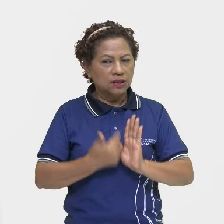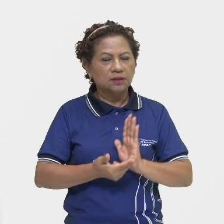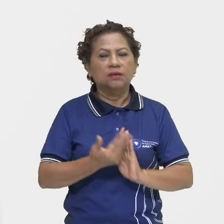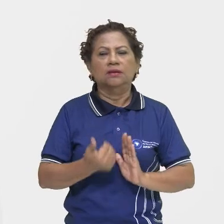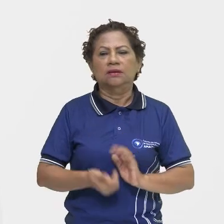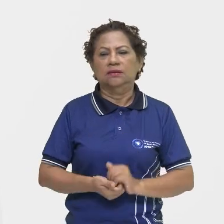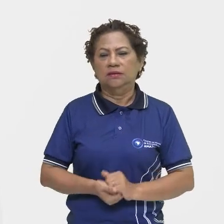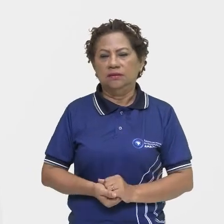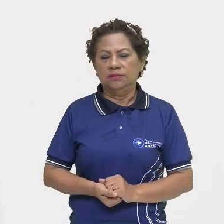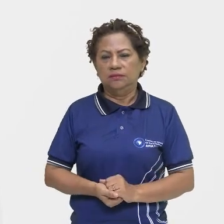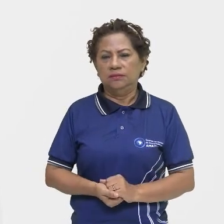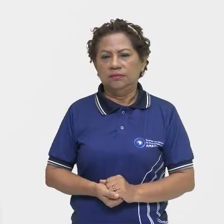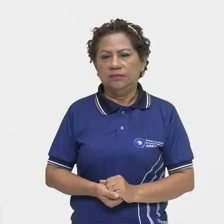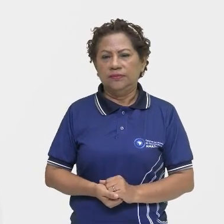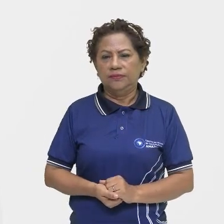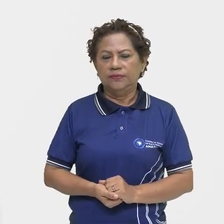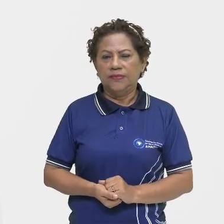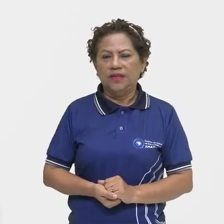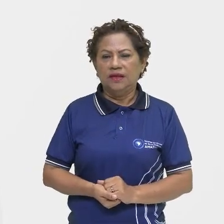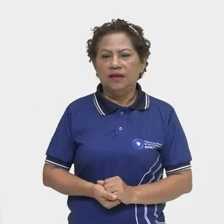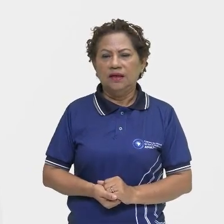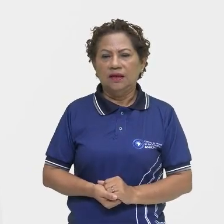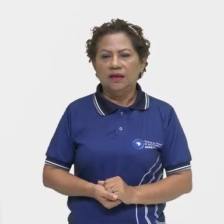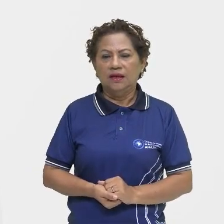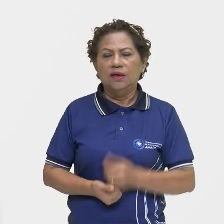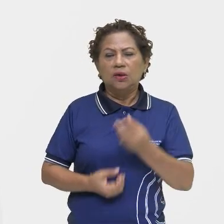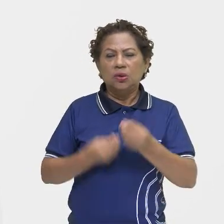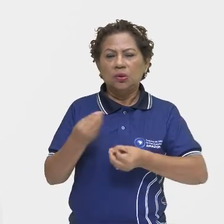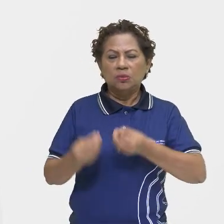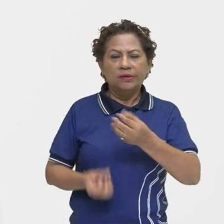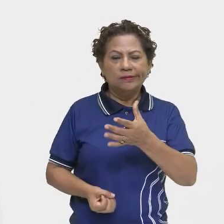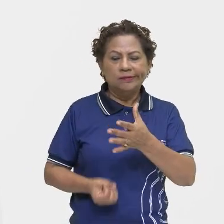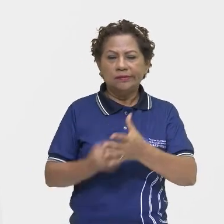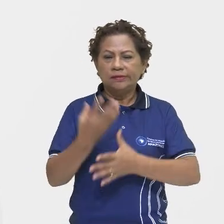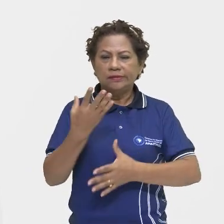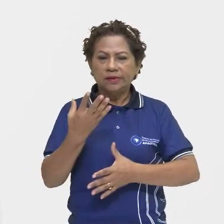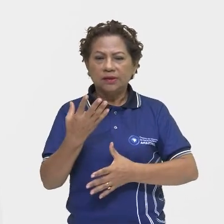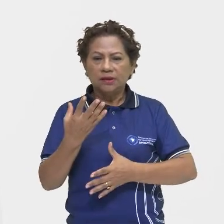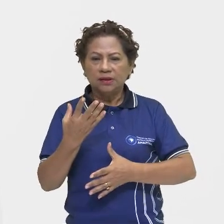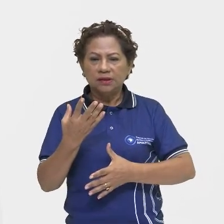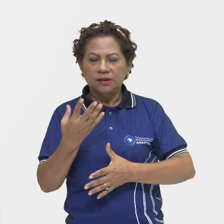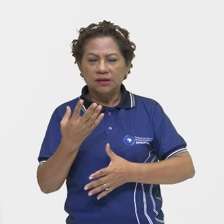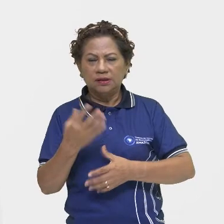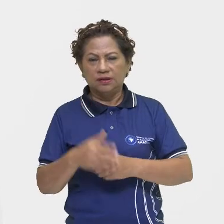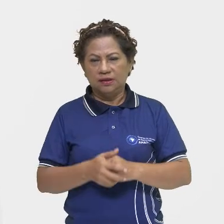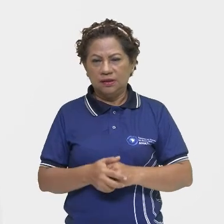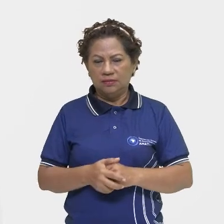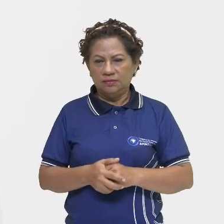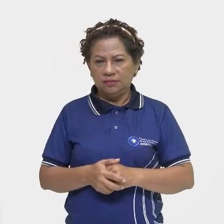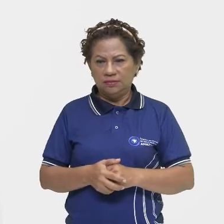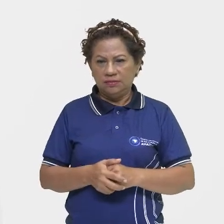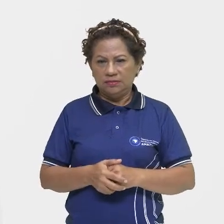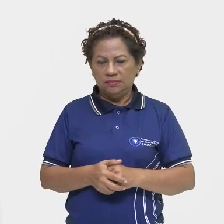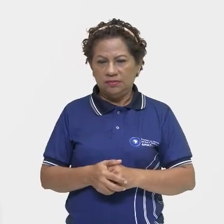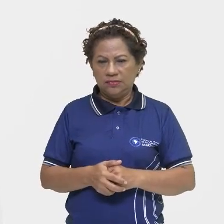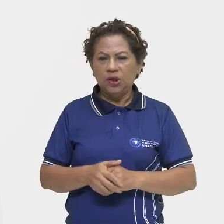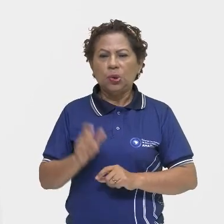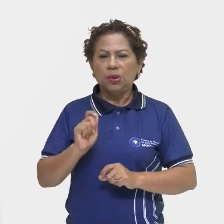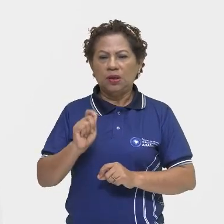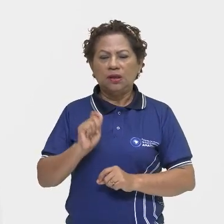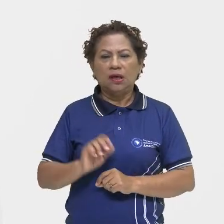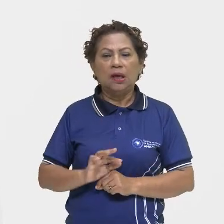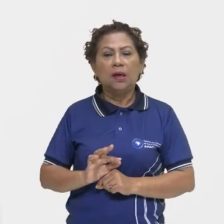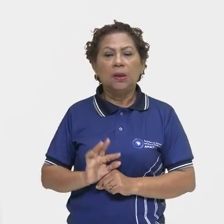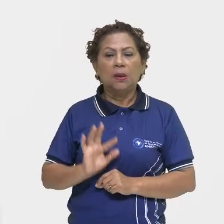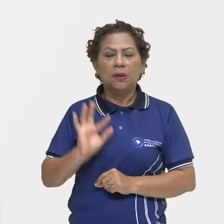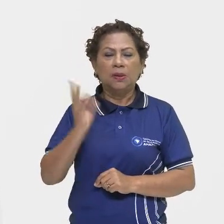formato específico, ser feita a revelia sem autorização, ela acabou, né, sendo